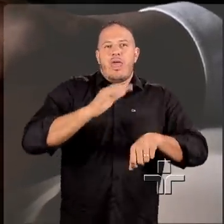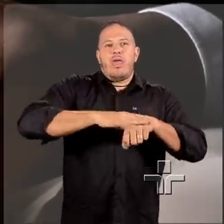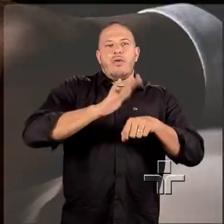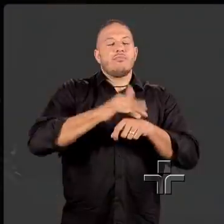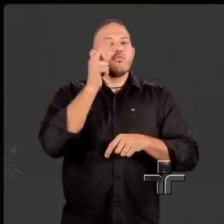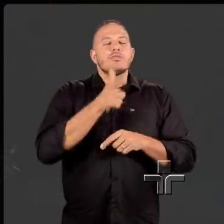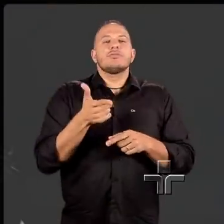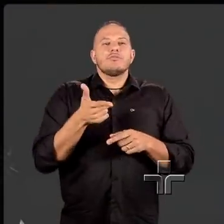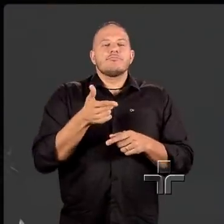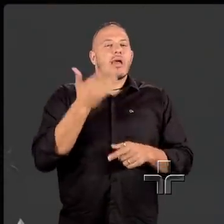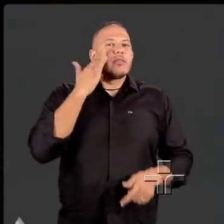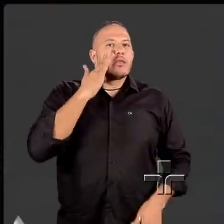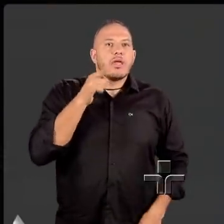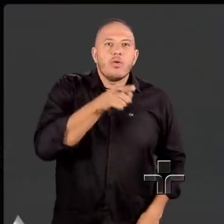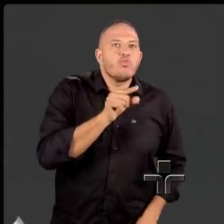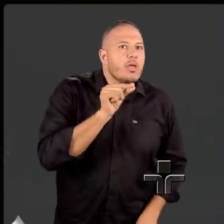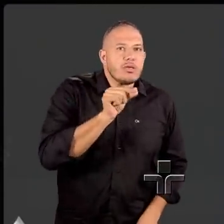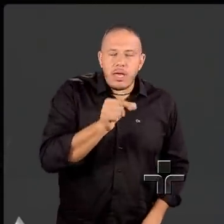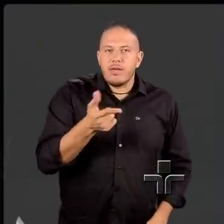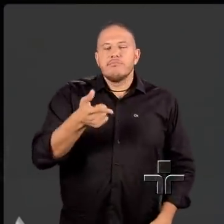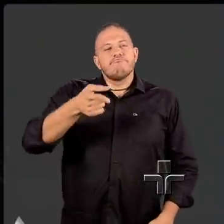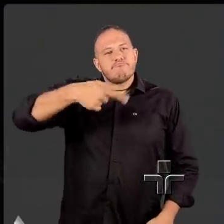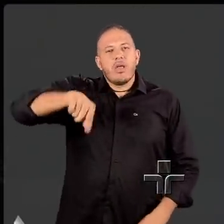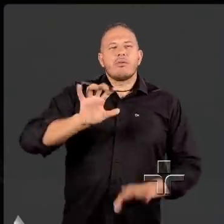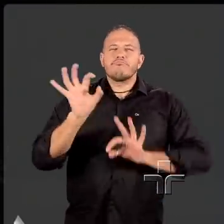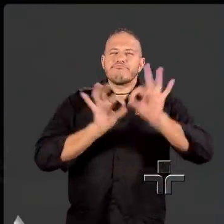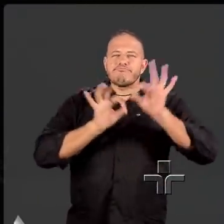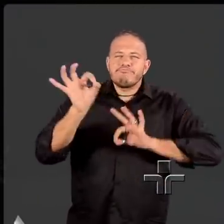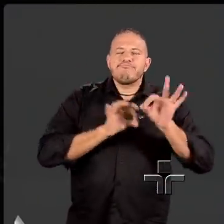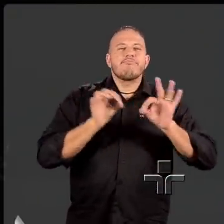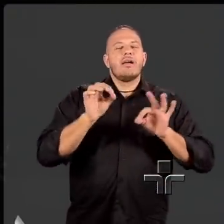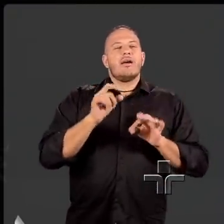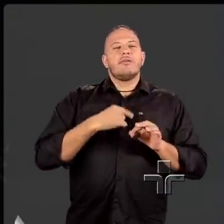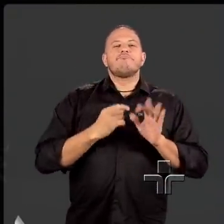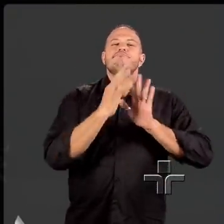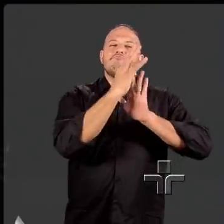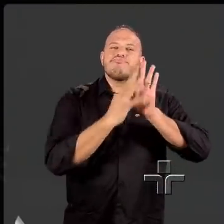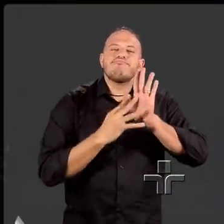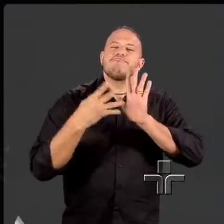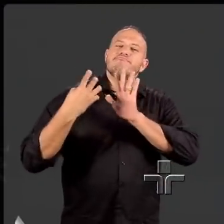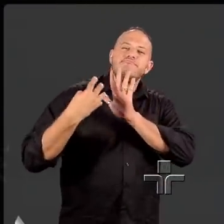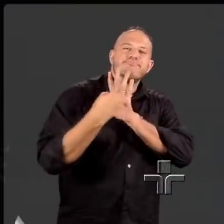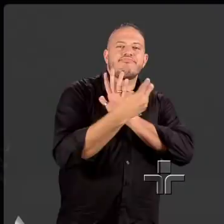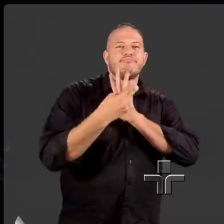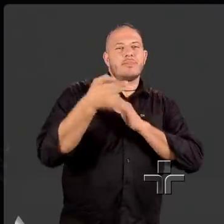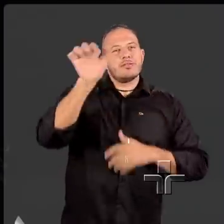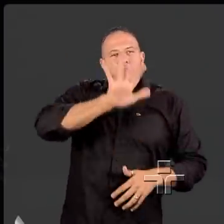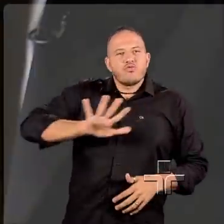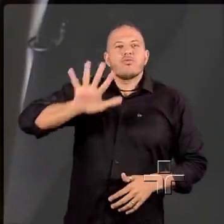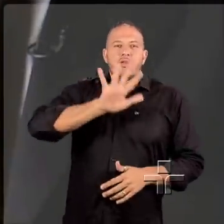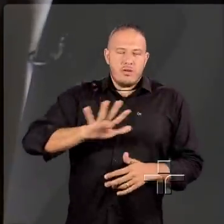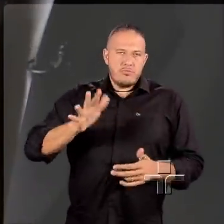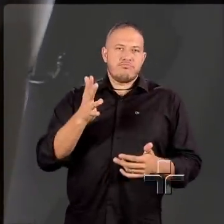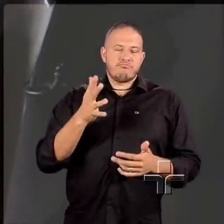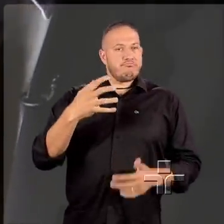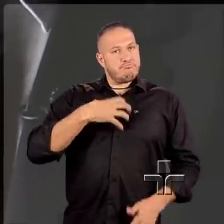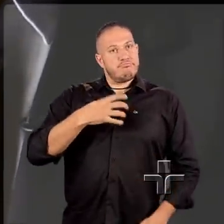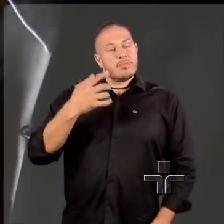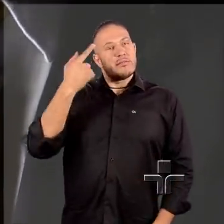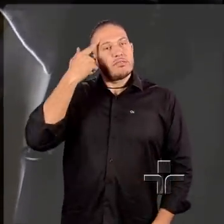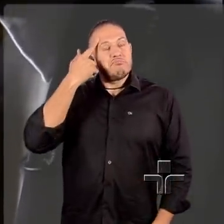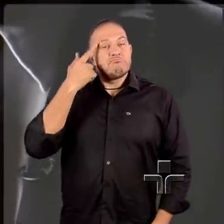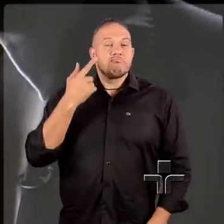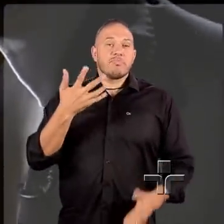desse conhecimento. É o que se conheceu com a estruturação da Base Curricular Nacional Comum, que